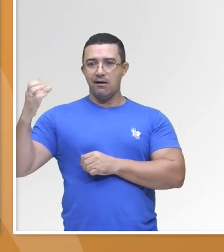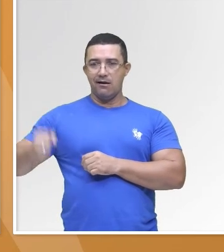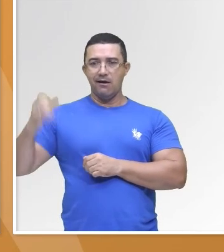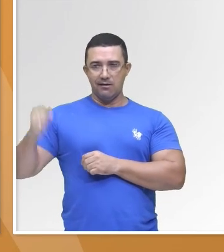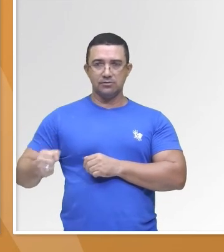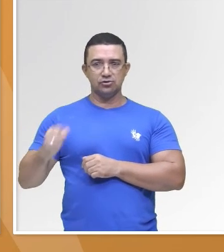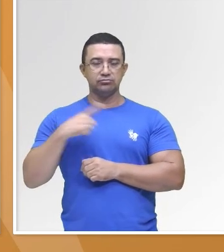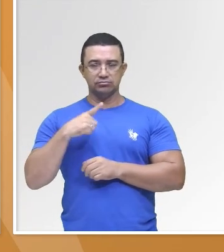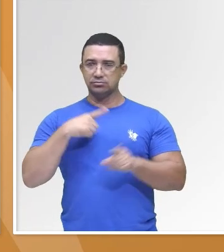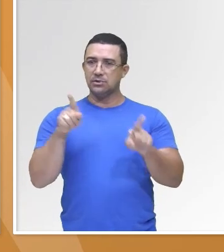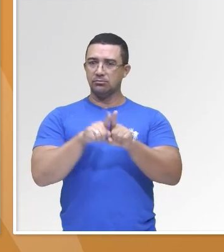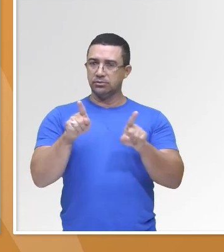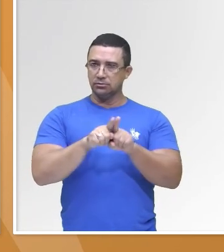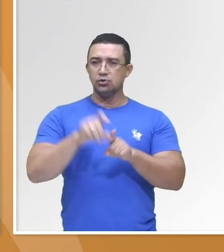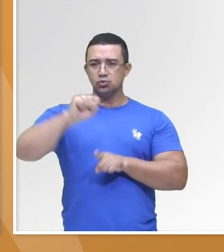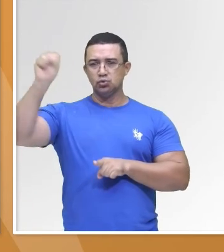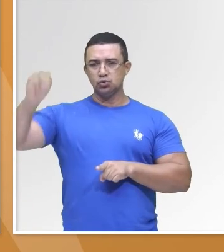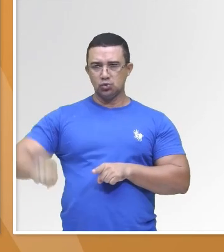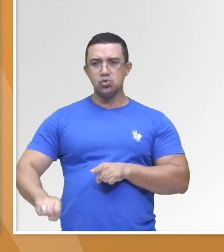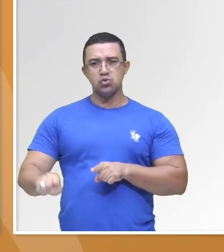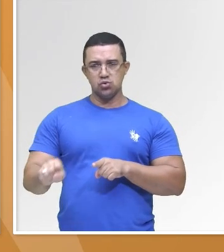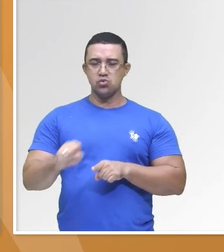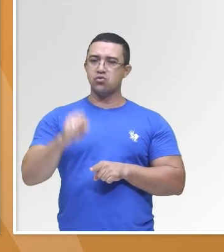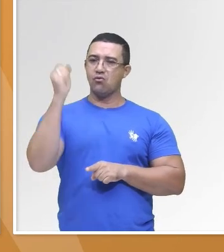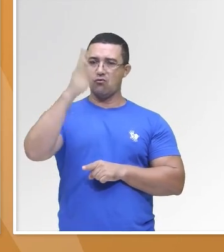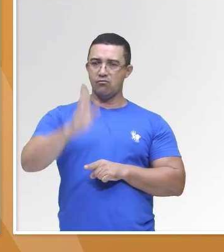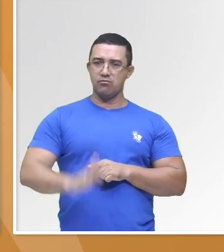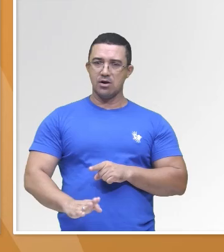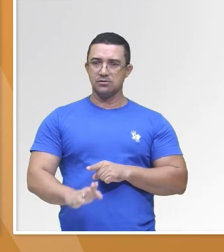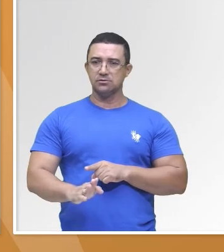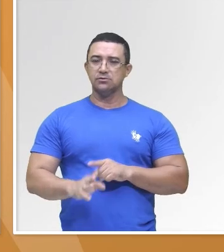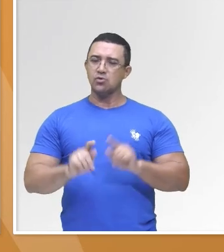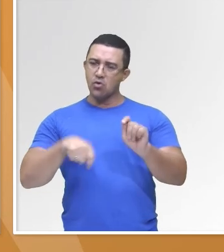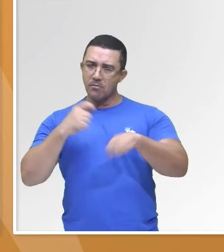tá? Vive o sul do Brasil, muito pelo contrário, temos indústrias,